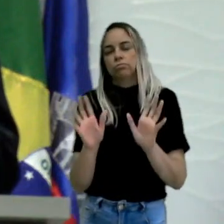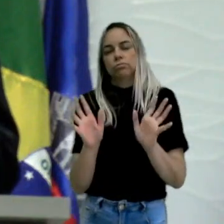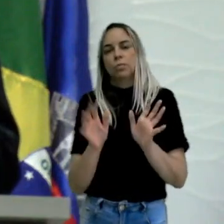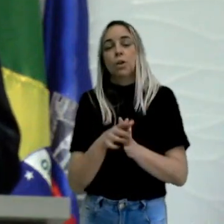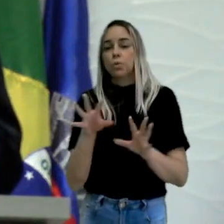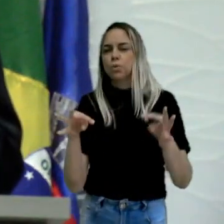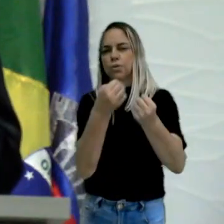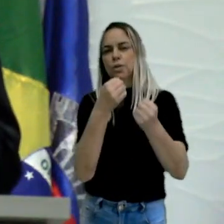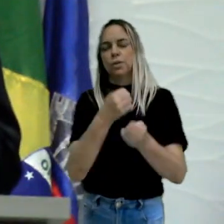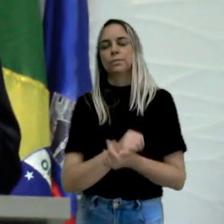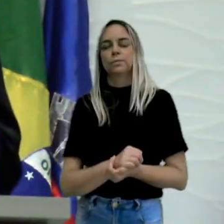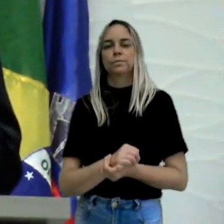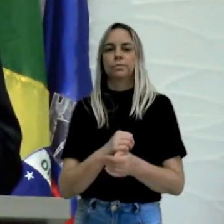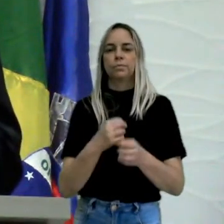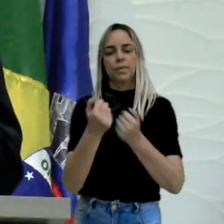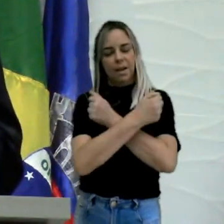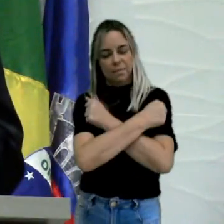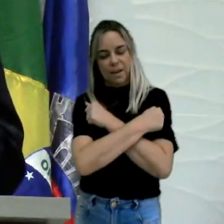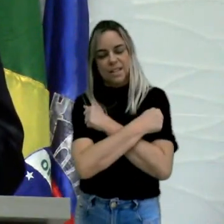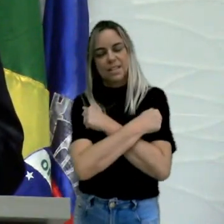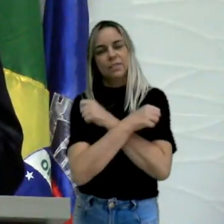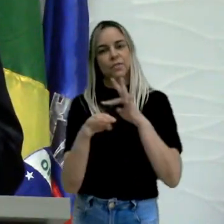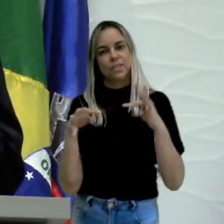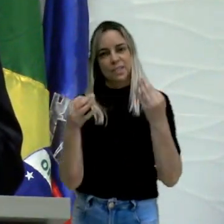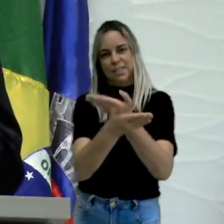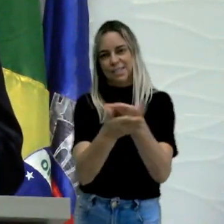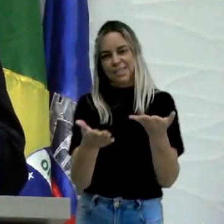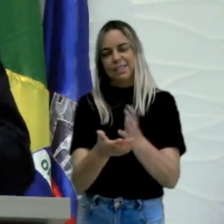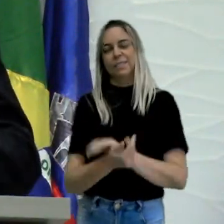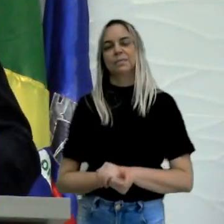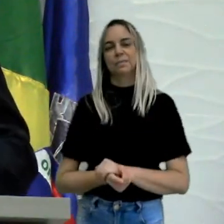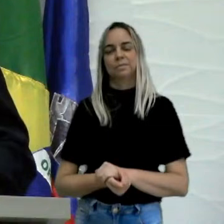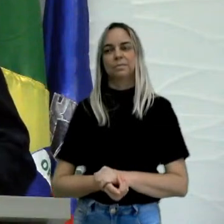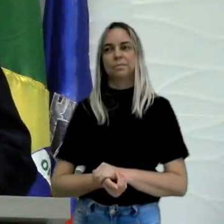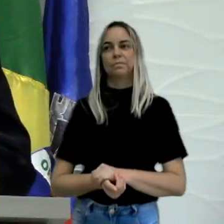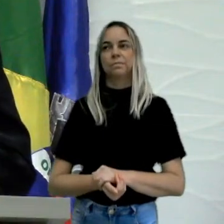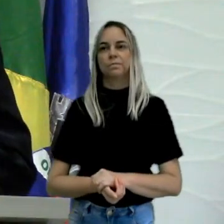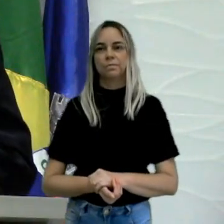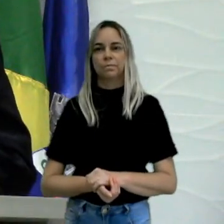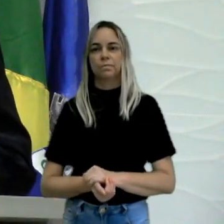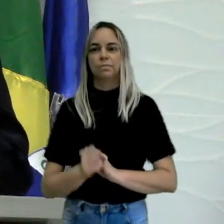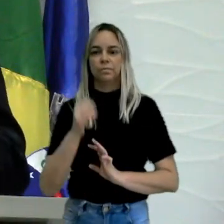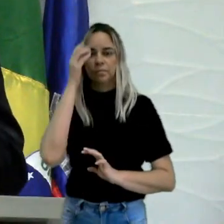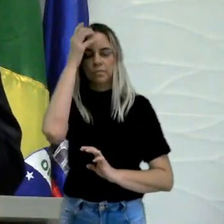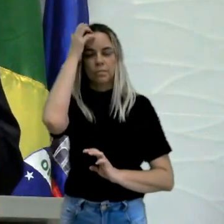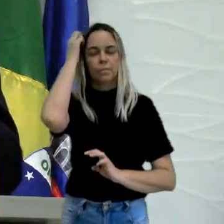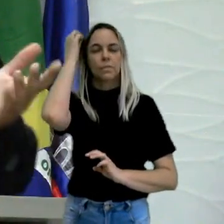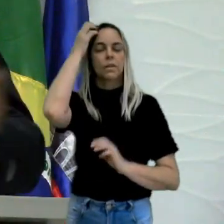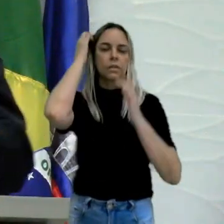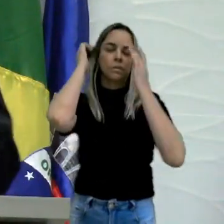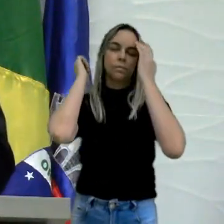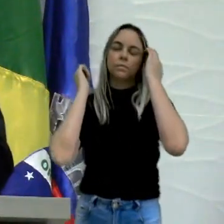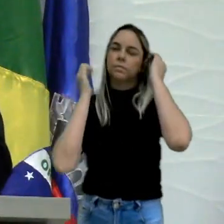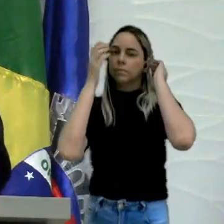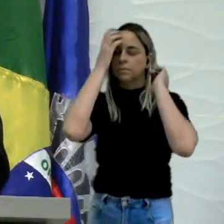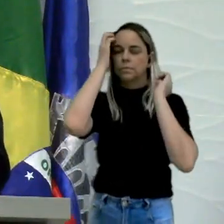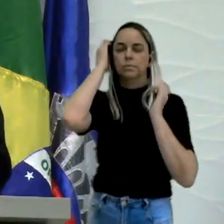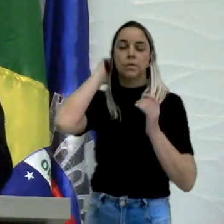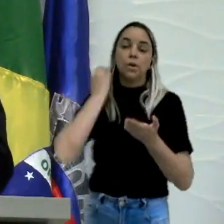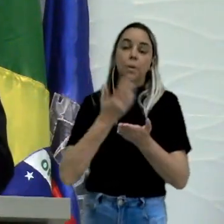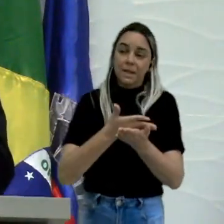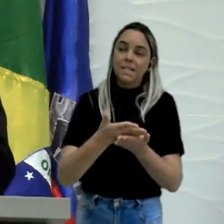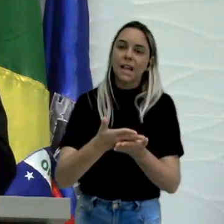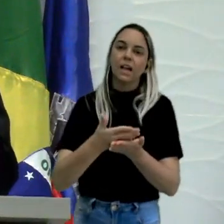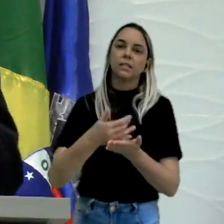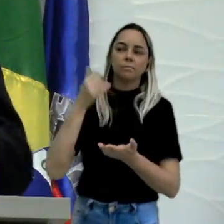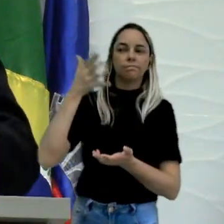arações de terra, um abraço aí a eles. E começar hoje,